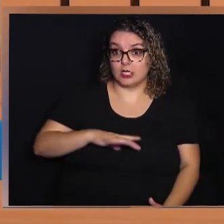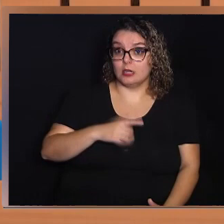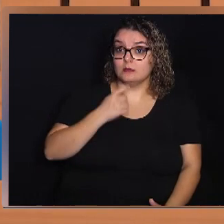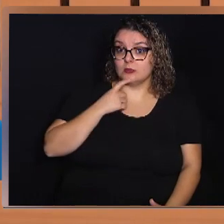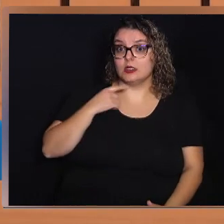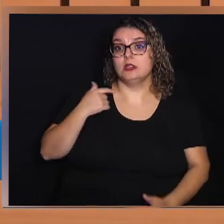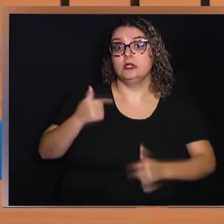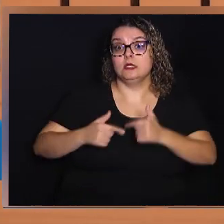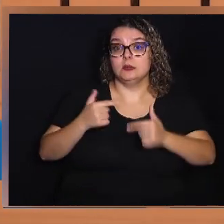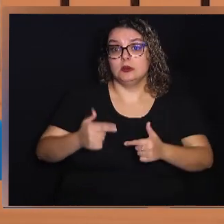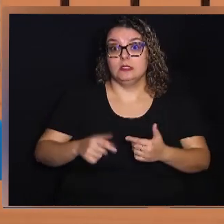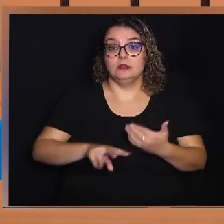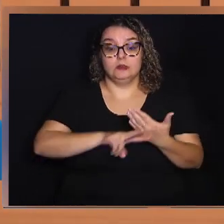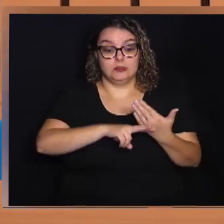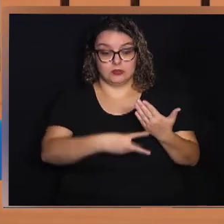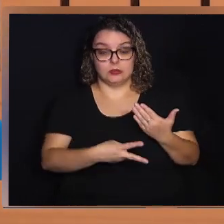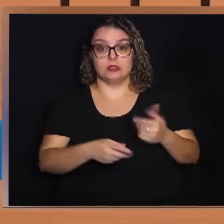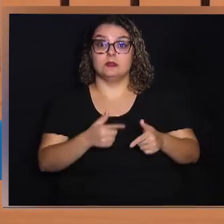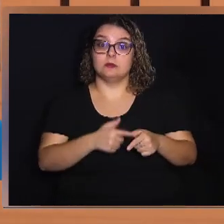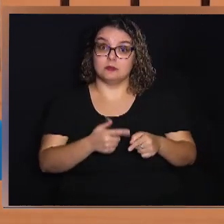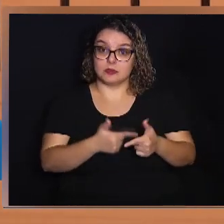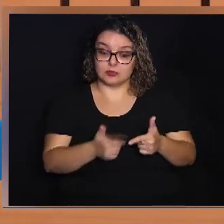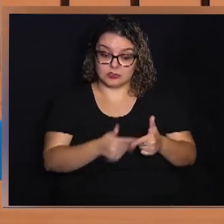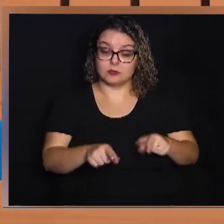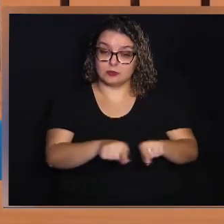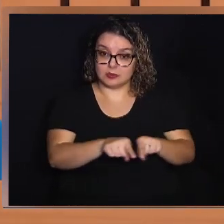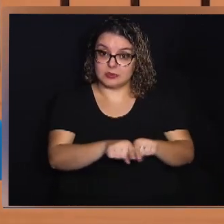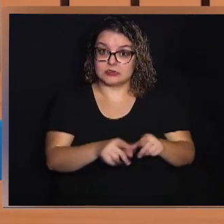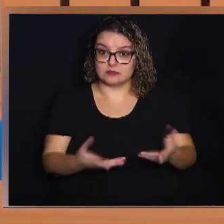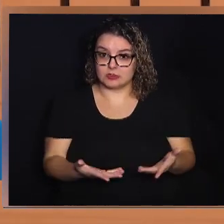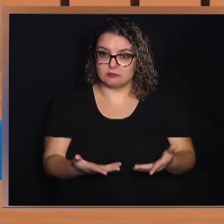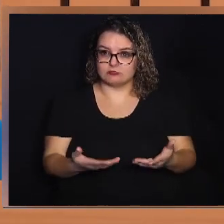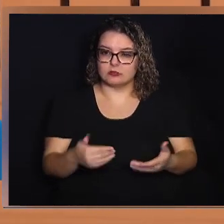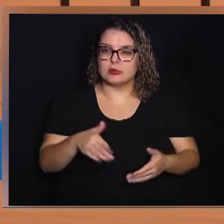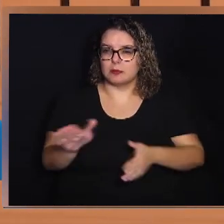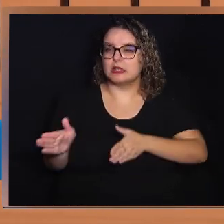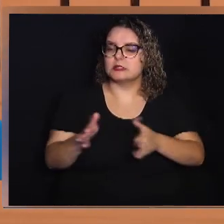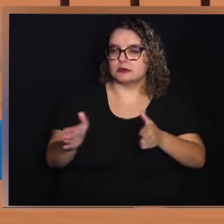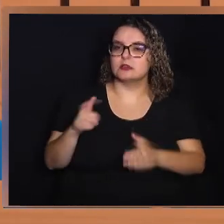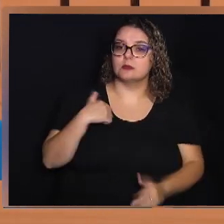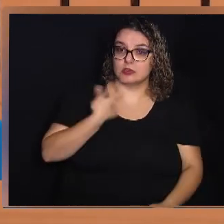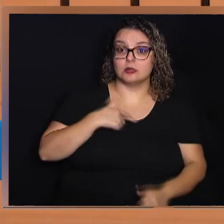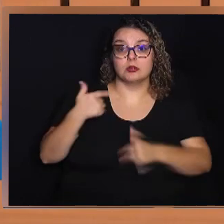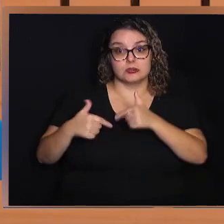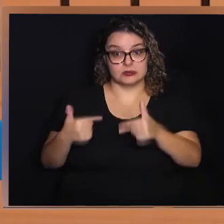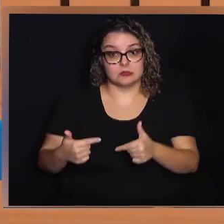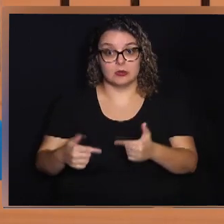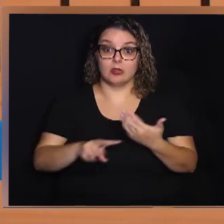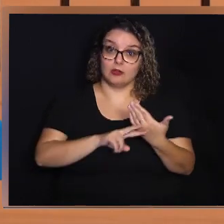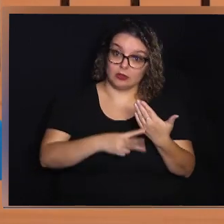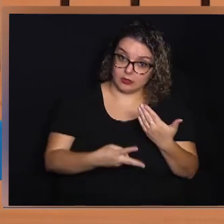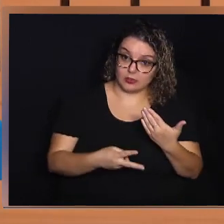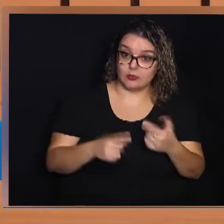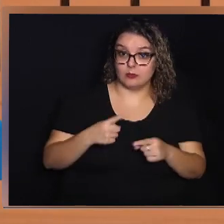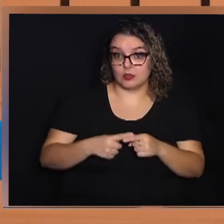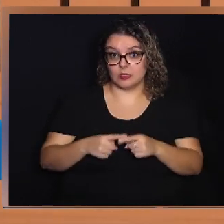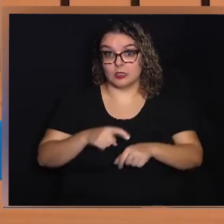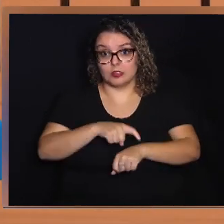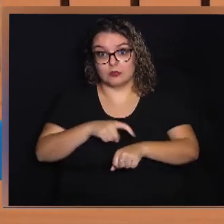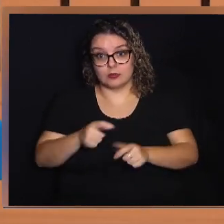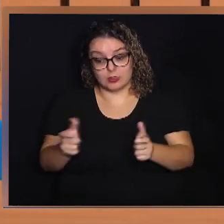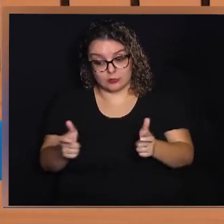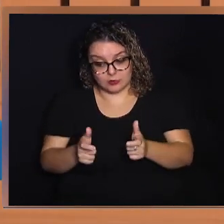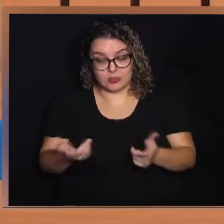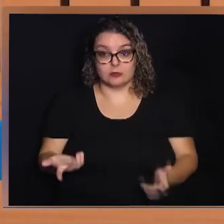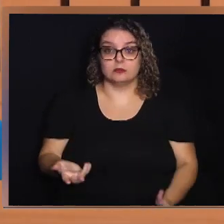Campinas e trabalhar nas causas e consequências desse problema é muito mais tá muito mais acessível para nós trabalhar consequência porque